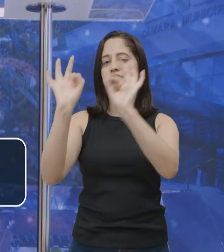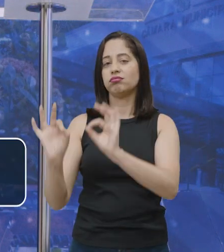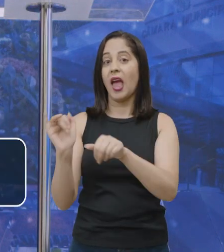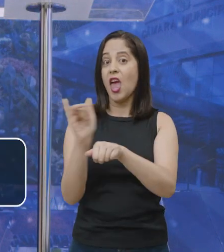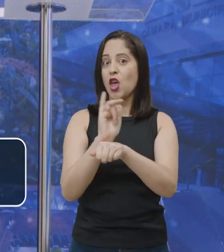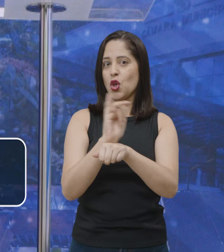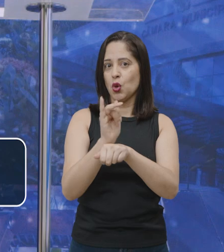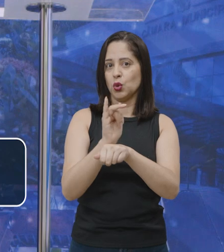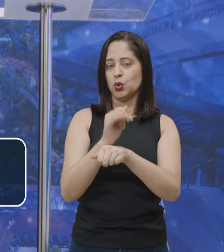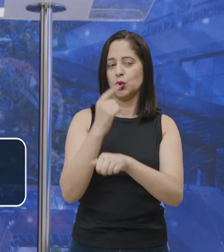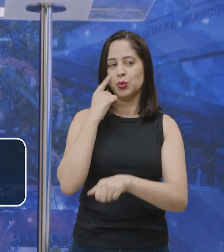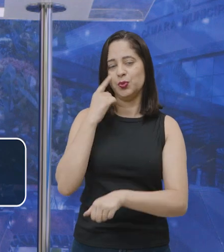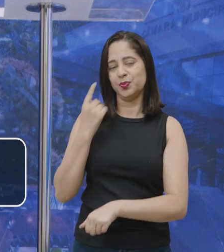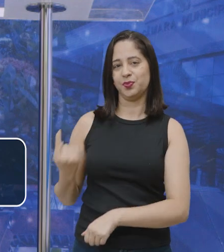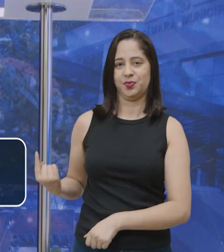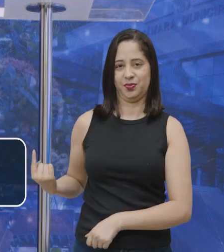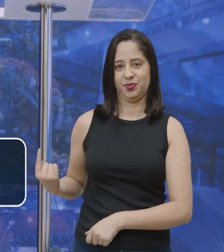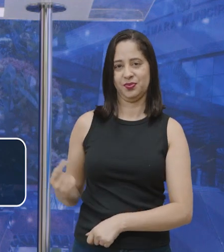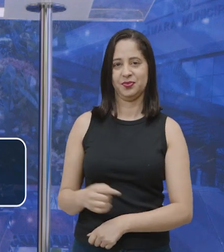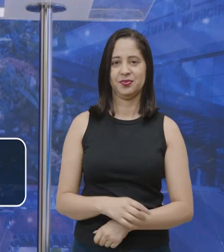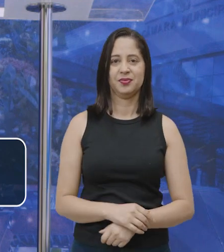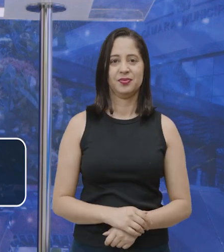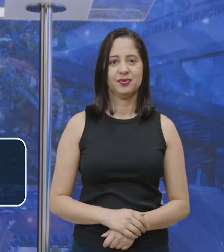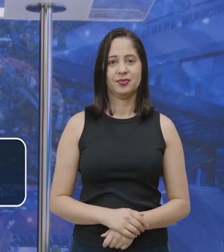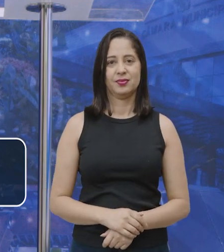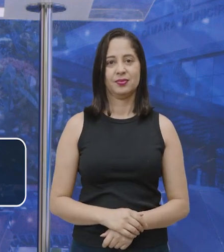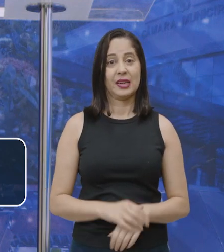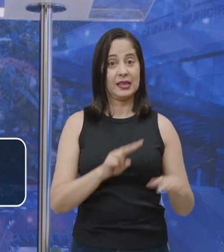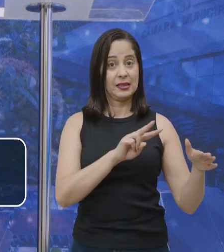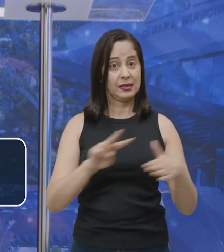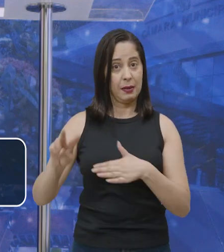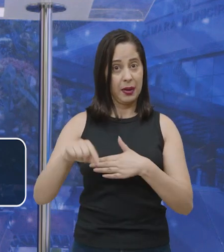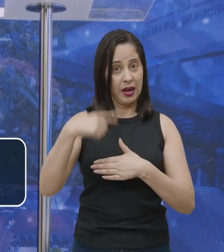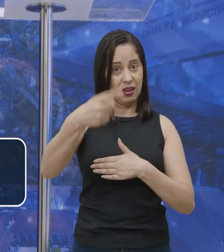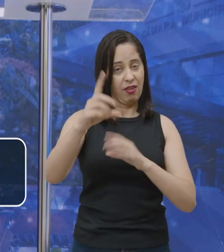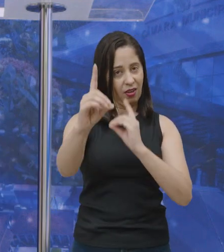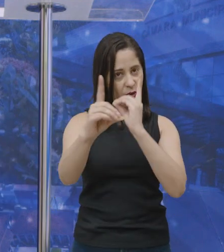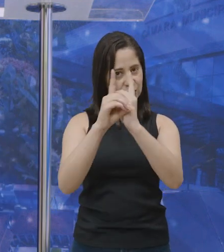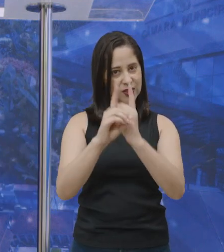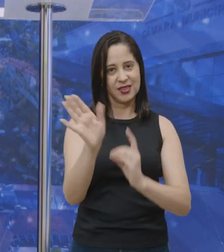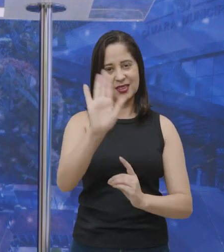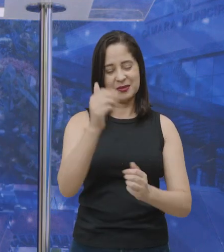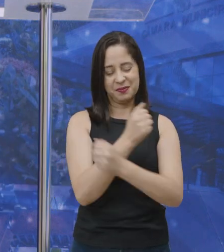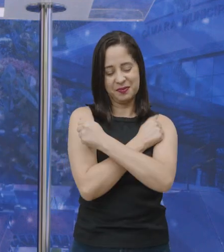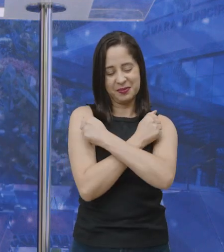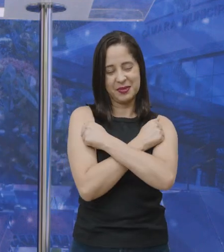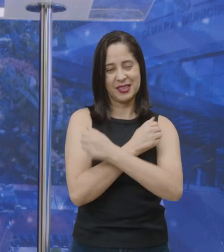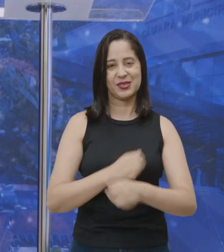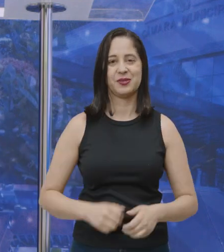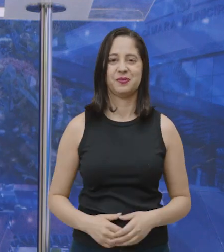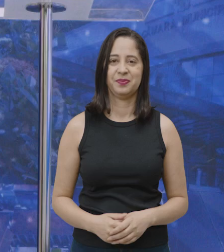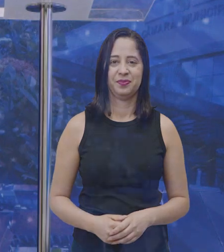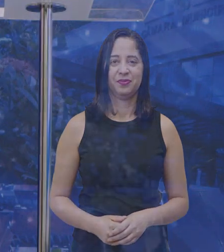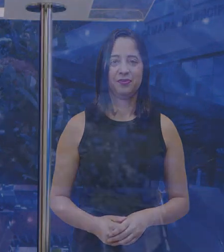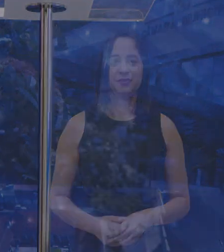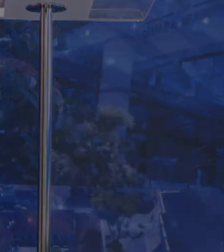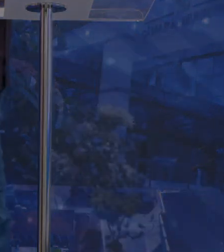no YouTube, em @TV Câmara SJC. Na semana que vem eu volto. Um abraço e até lá!